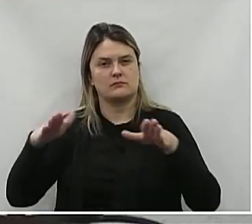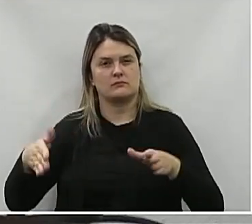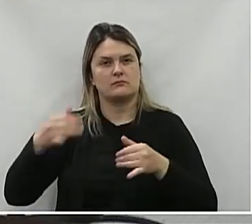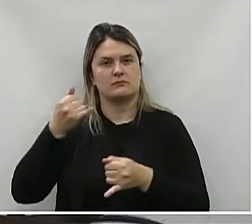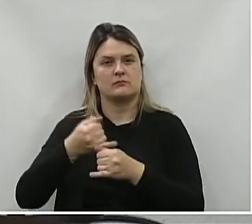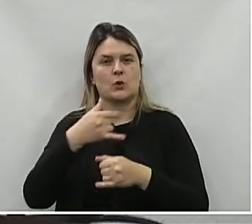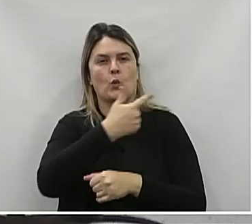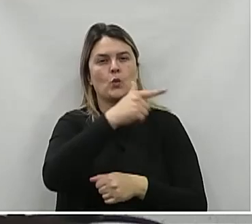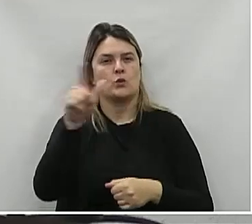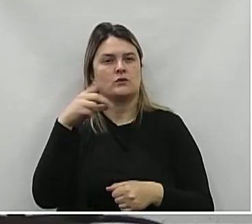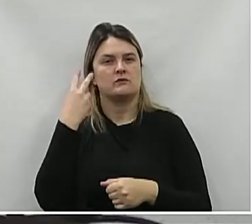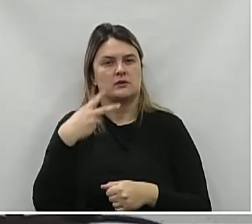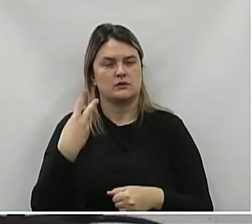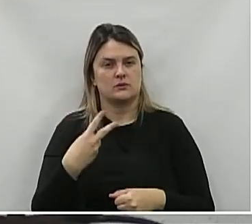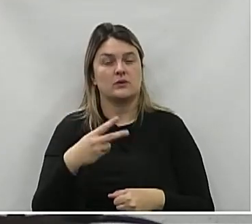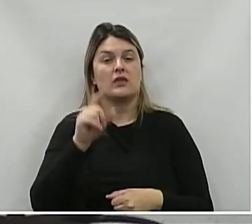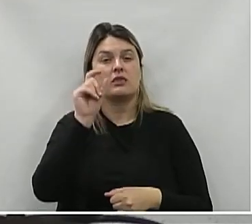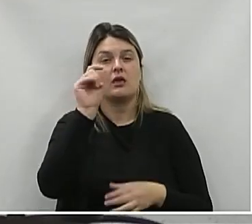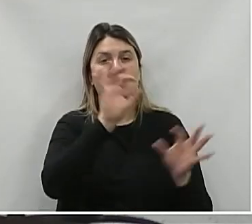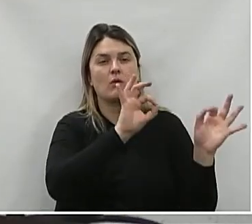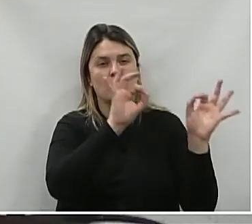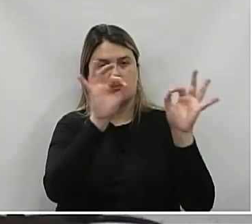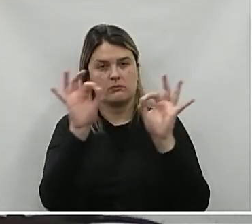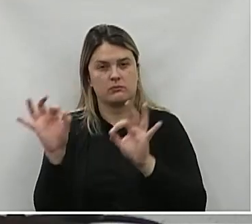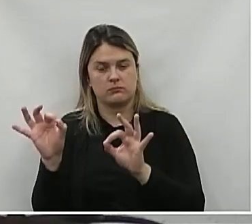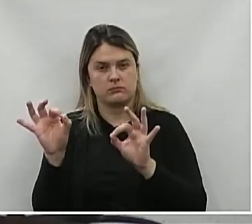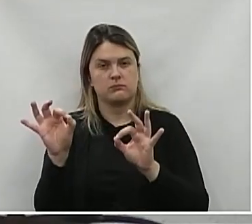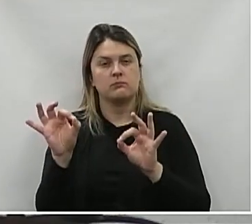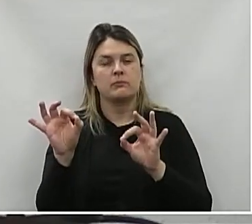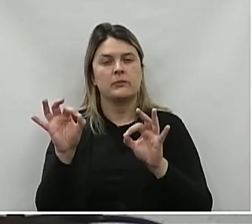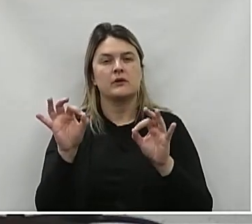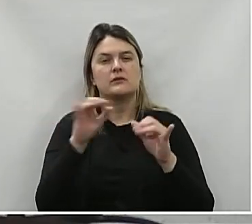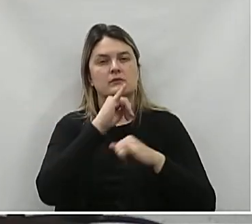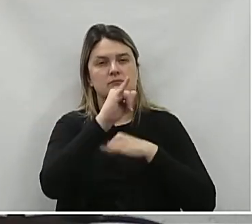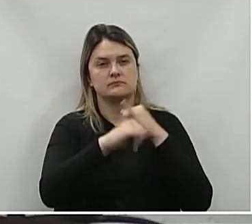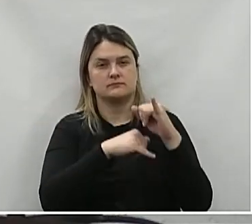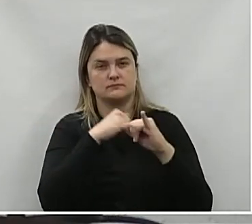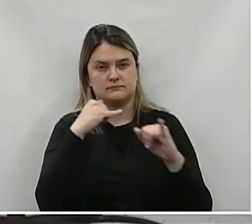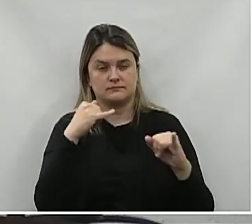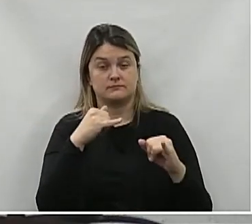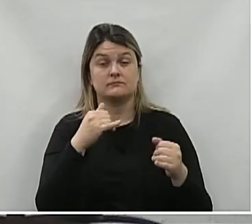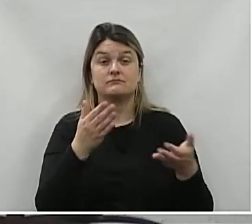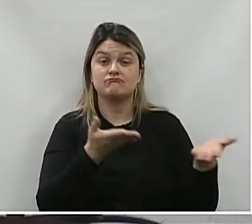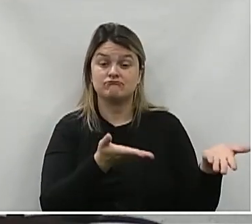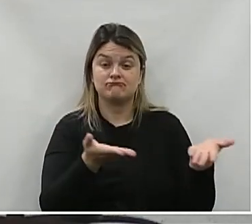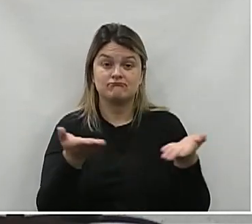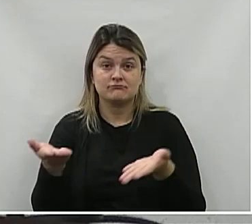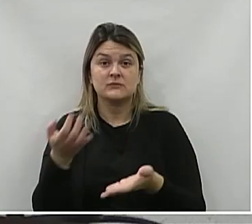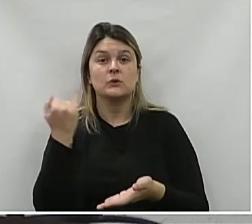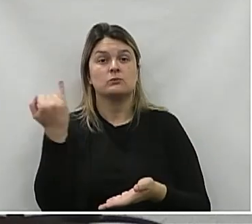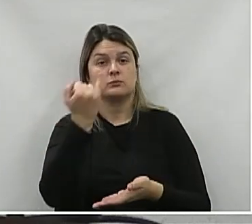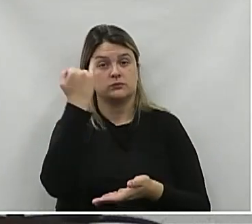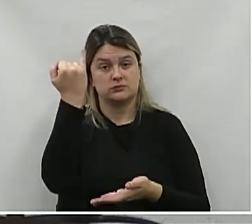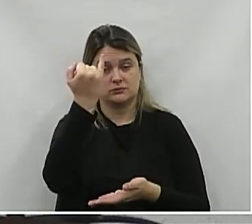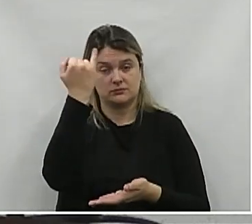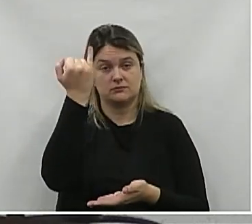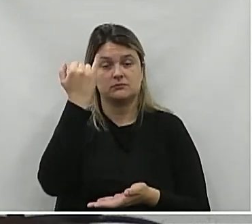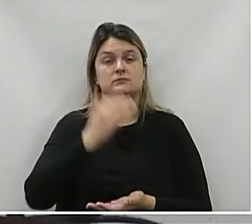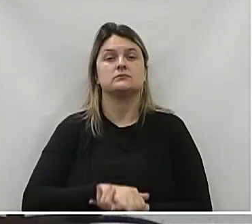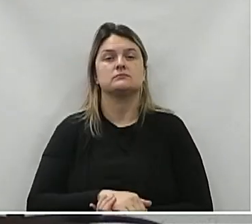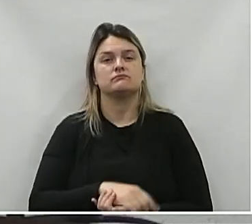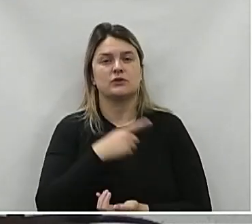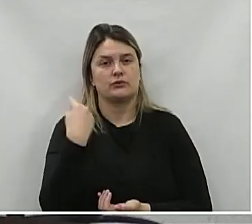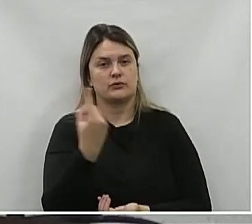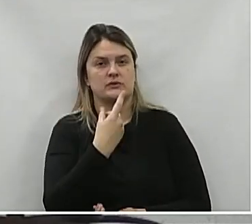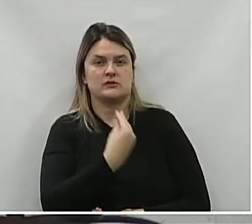vereadores, público aqui presente e aqueles que nos acompanham pela internet nesse momento importante